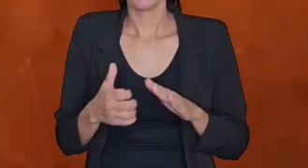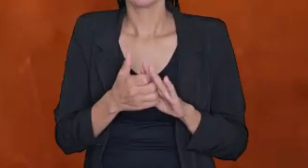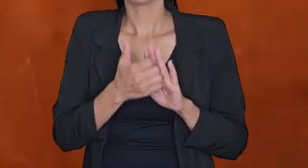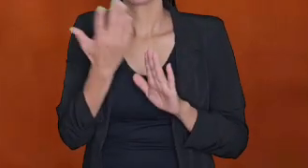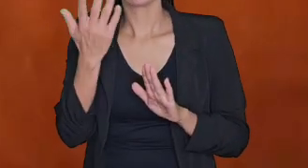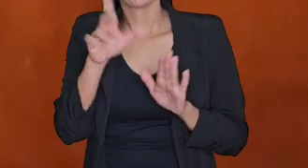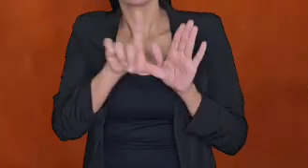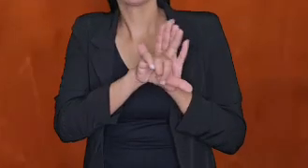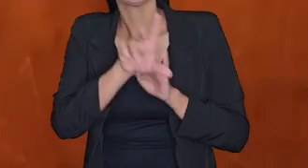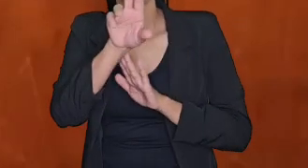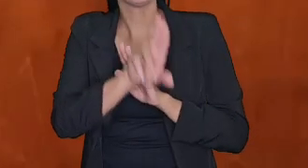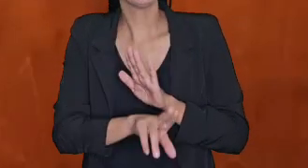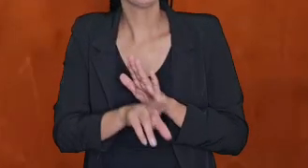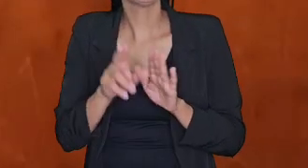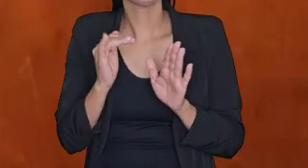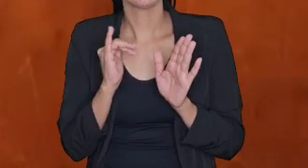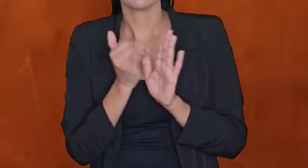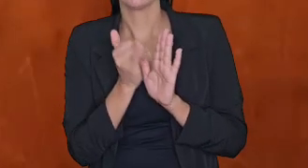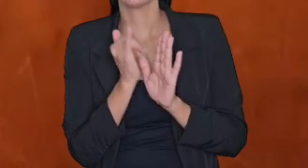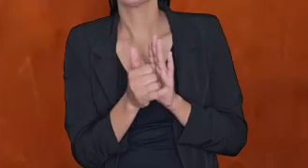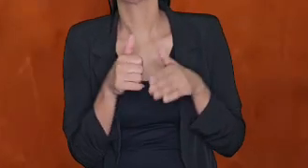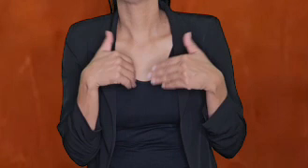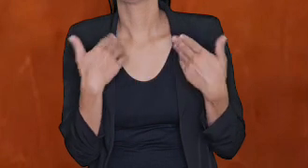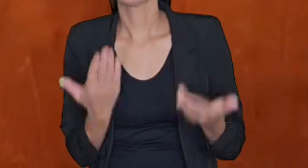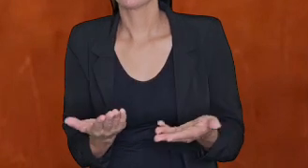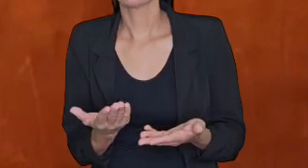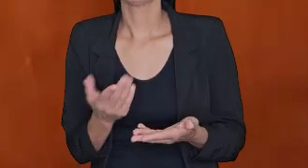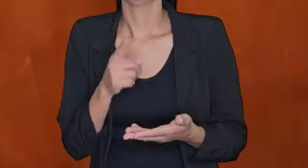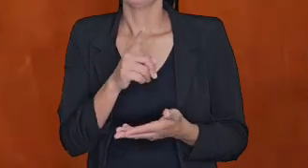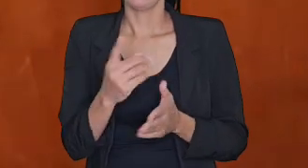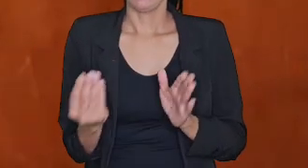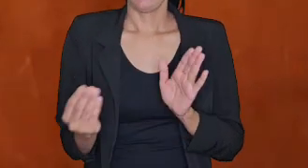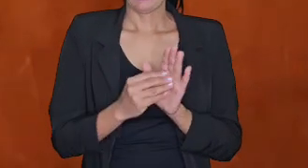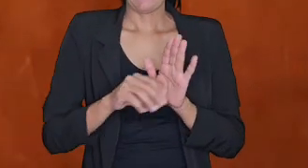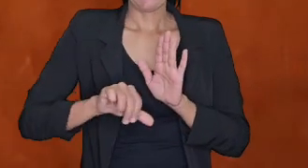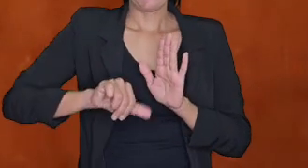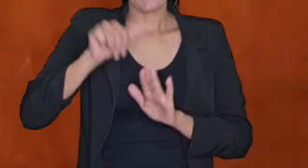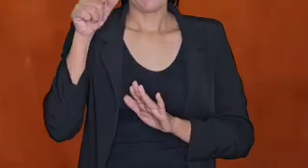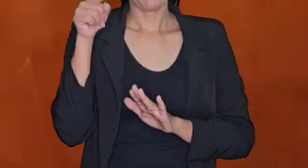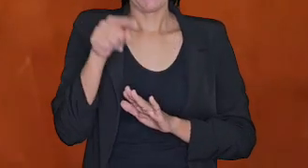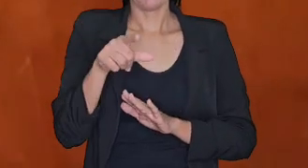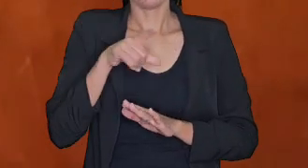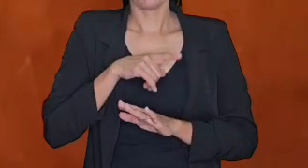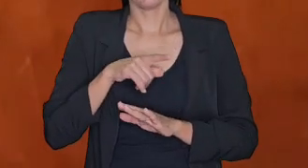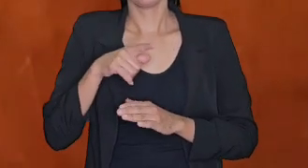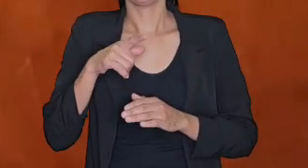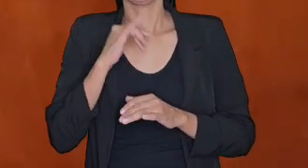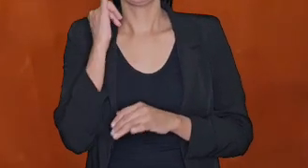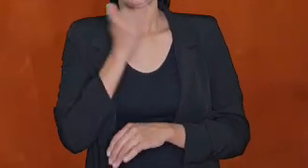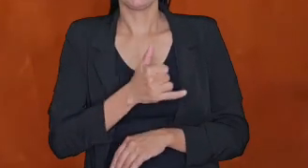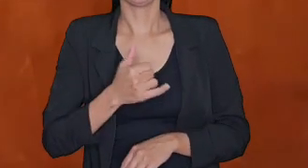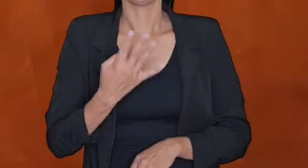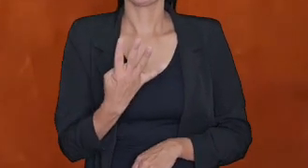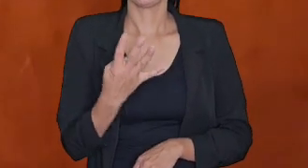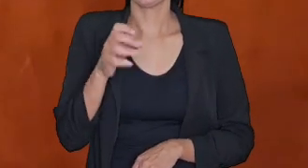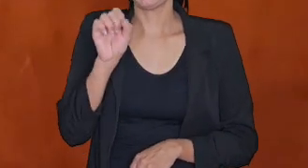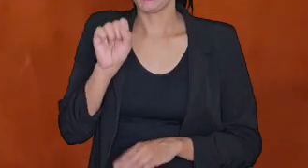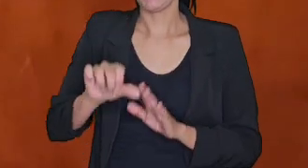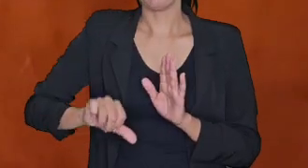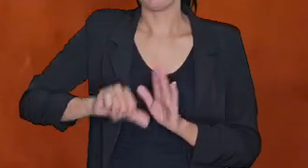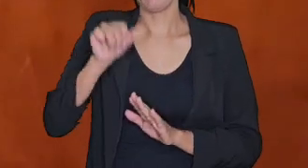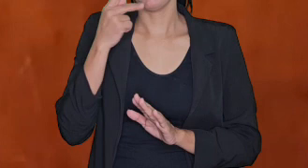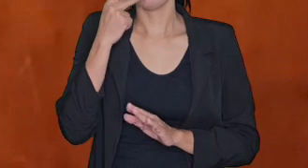Repete rigorosamente, você está dizendo que qual o dispositivo? O enunciado. O enunciado você está falando o enunciado da primeira